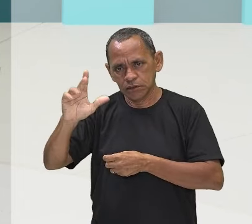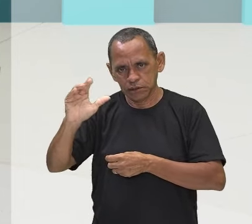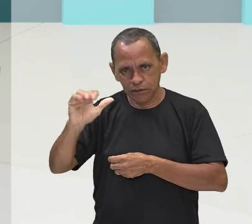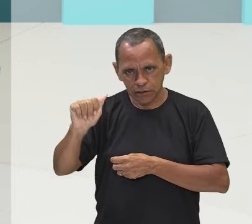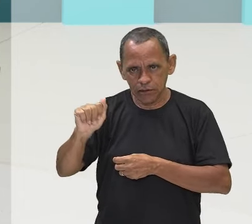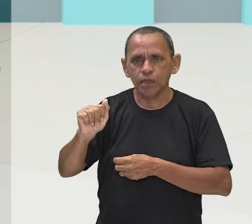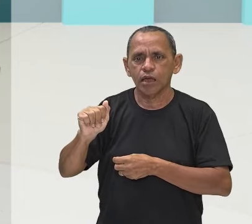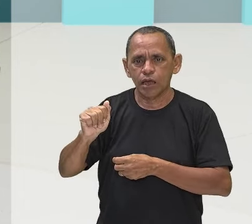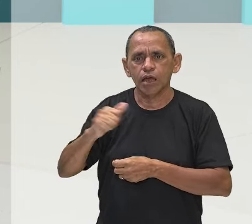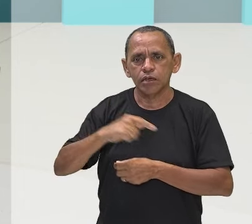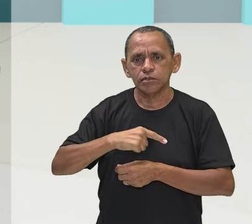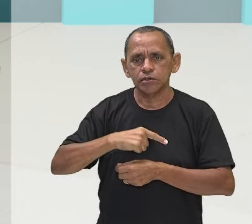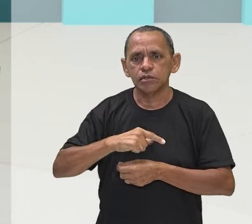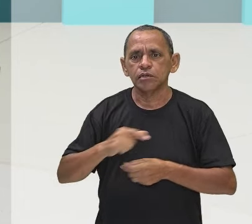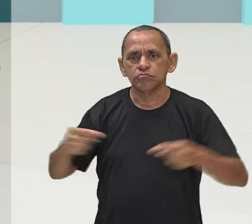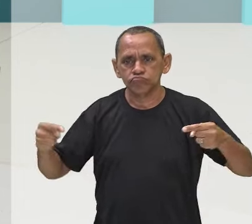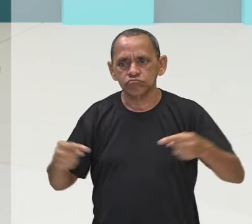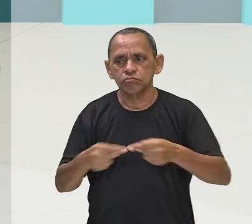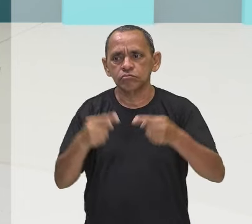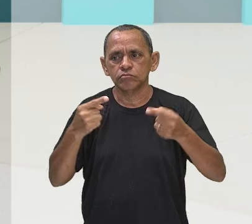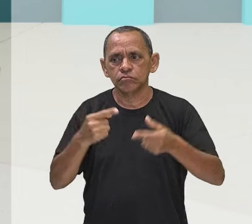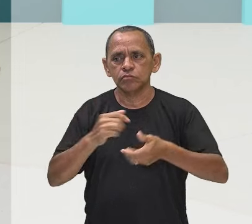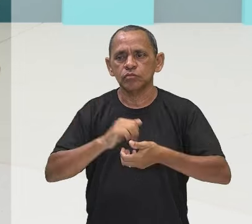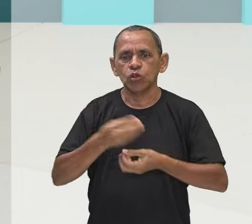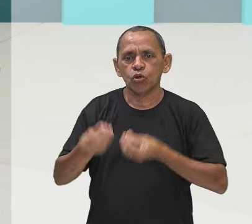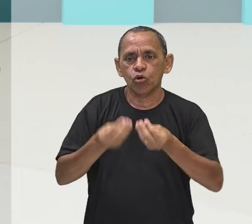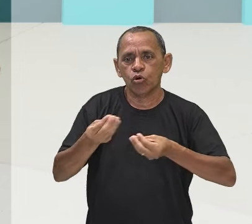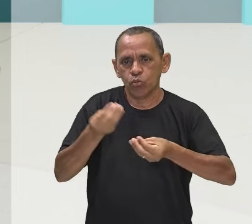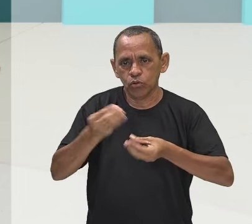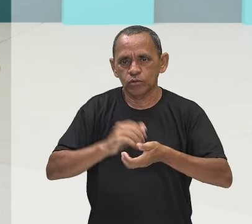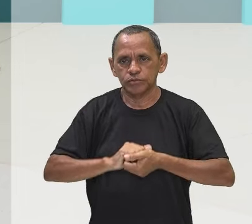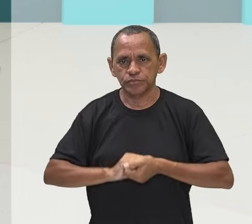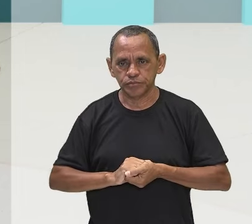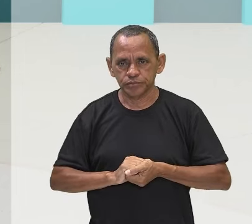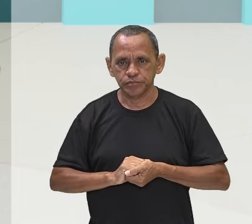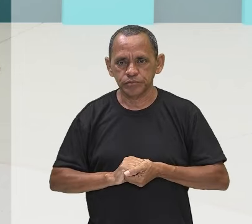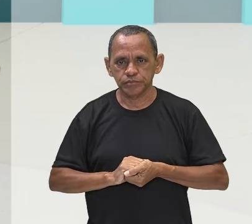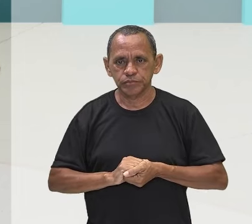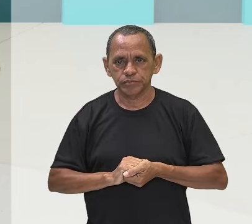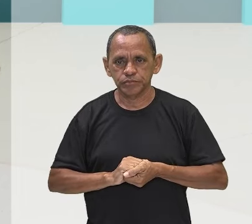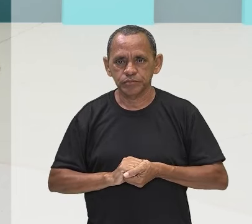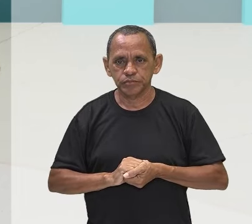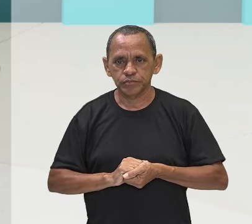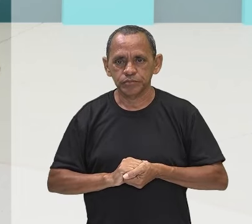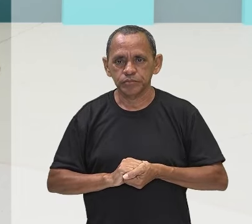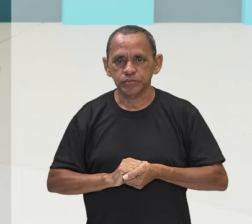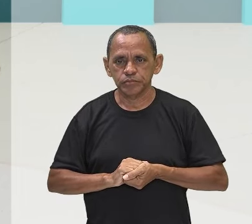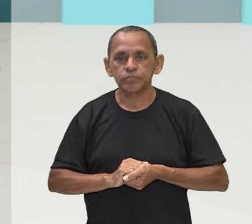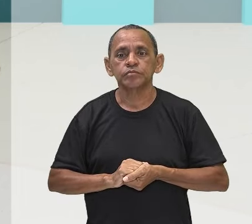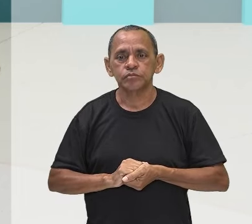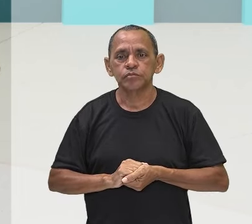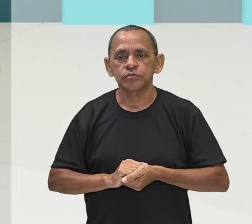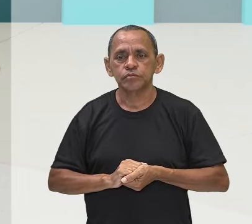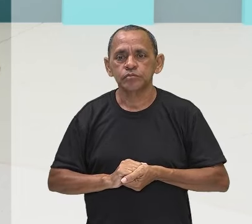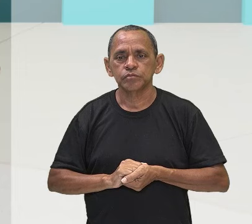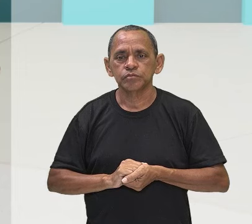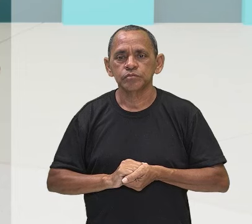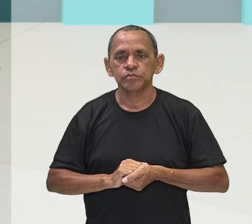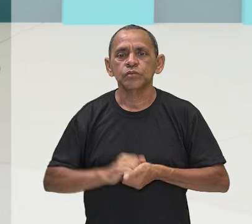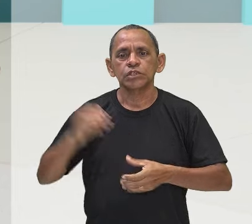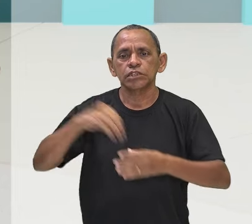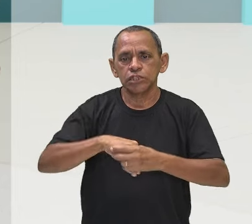rimando aqui, perfeito. Então, eu preciso rimar isto com isto aqui também. E aí, tudo isso vai estar dentro do soneto. Soneto é uma estrutura